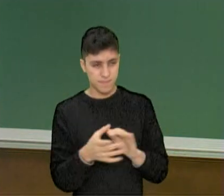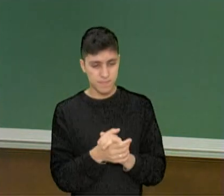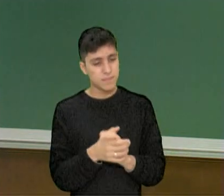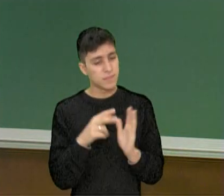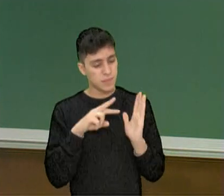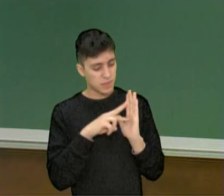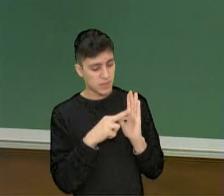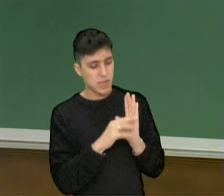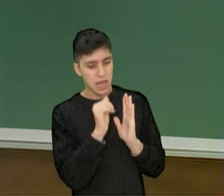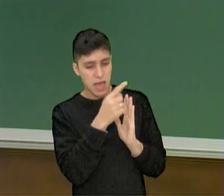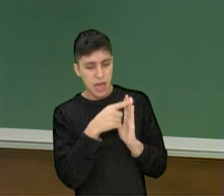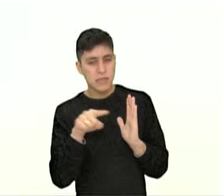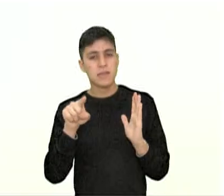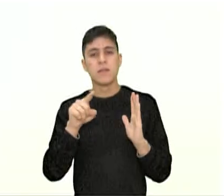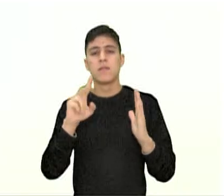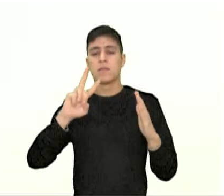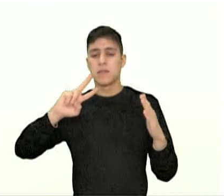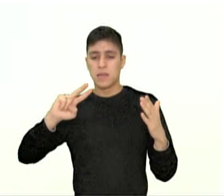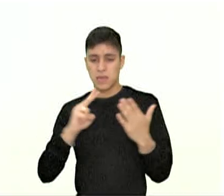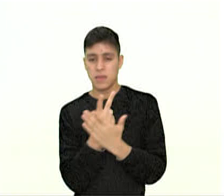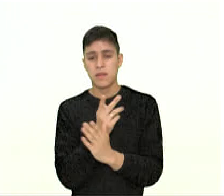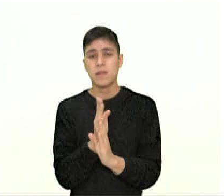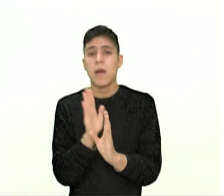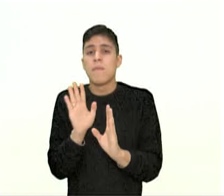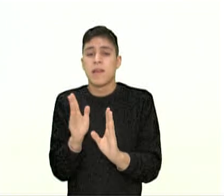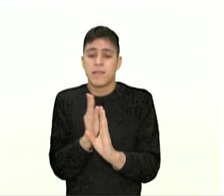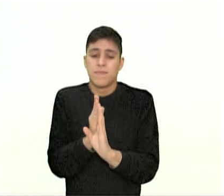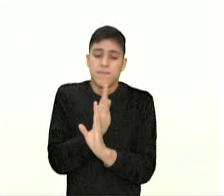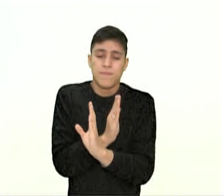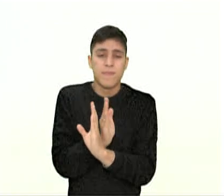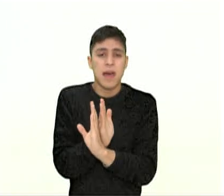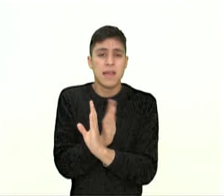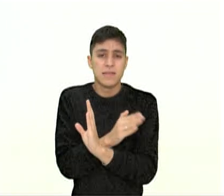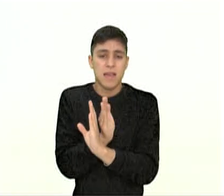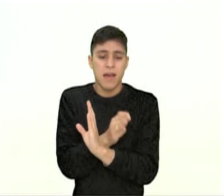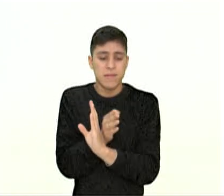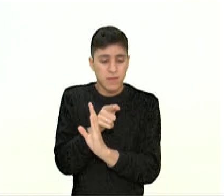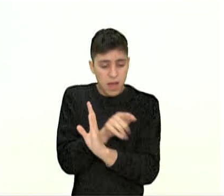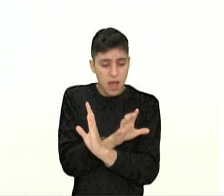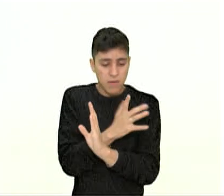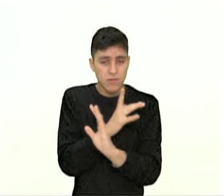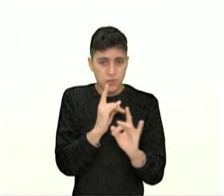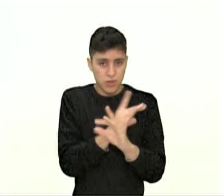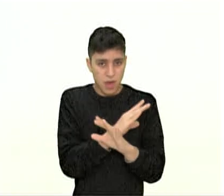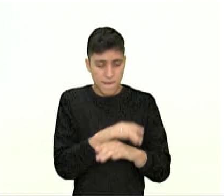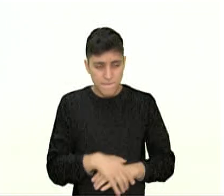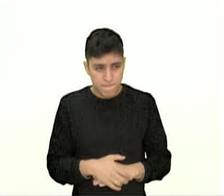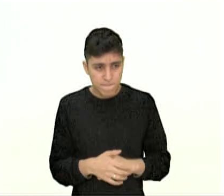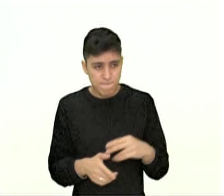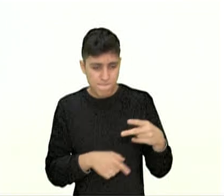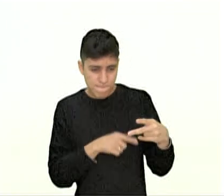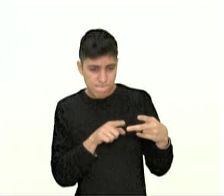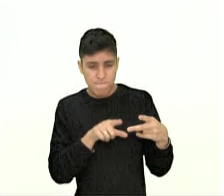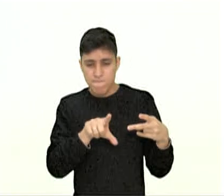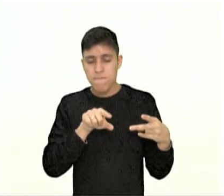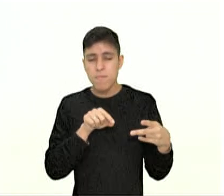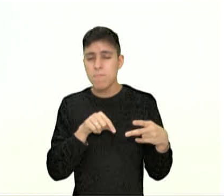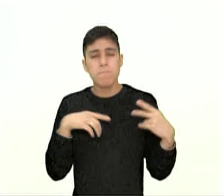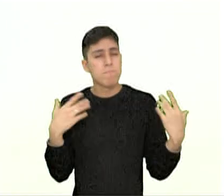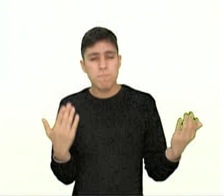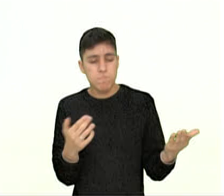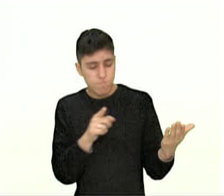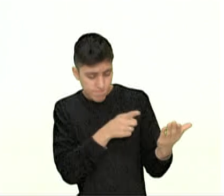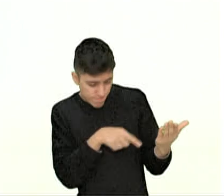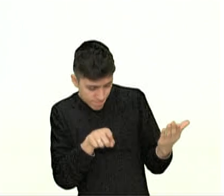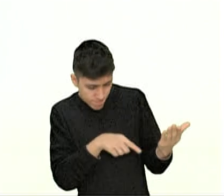uma ação que ocorreu em um momento determinado do passado, já tinha falado. E a número 2, tem que assinalar a alternativa que apresenta